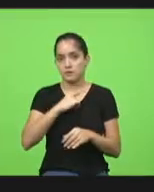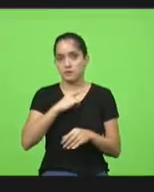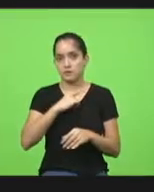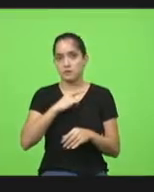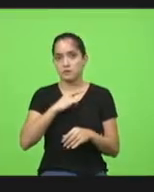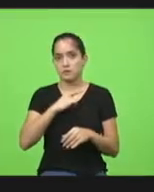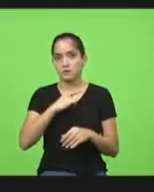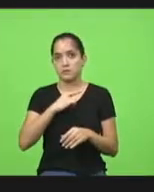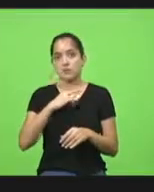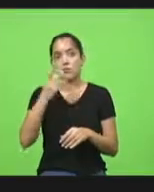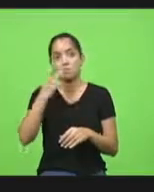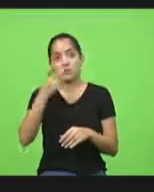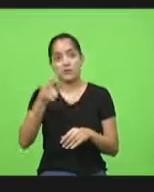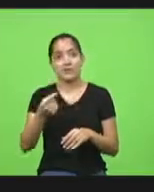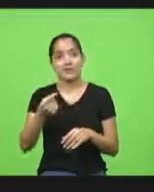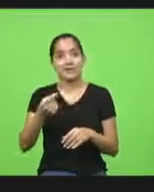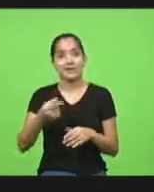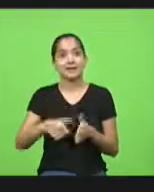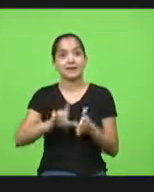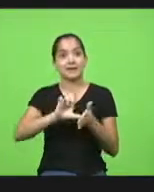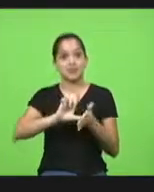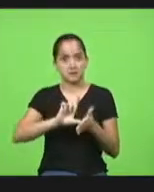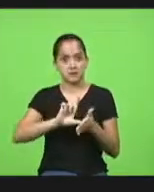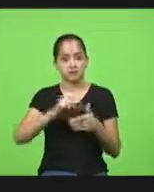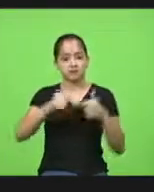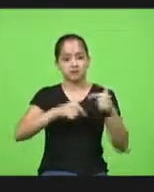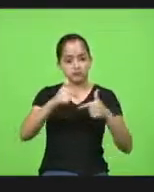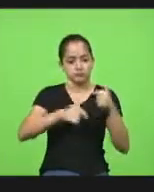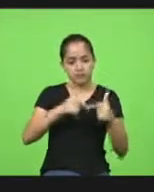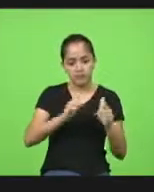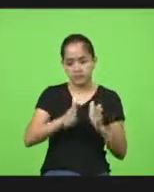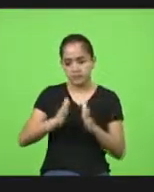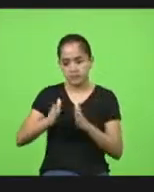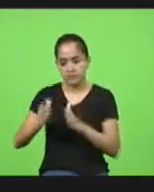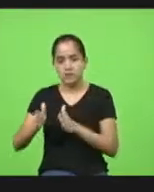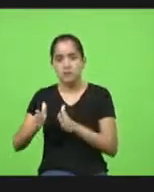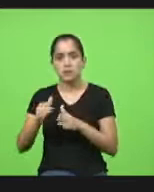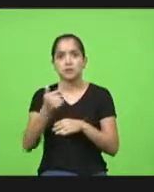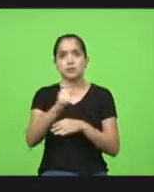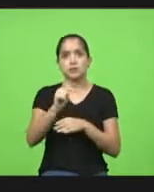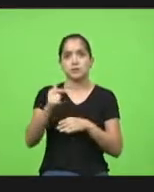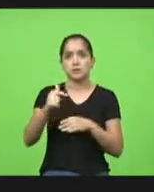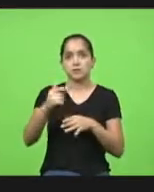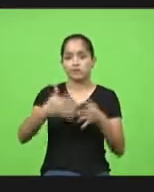Como eu disse anteriormente ali, aquele que trabalha sem planejamento é o arquiteto do fracasso.